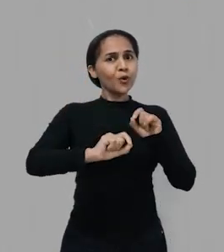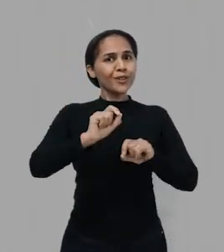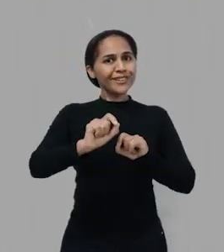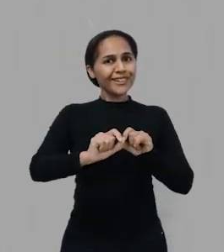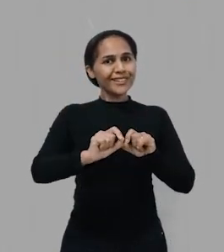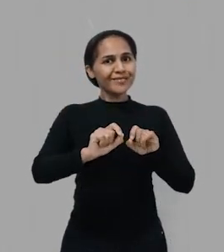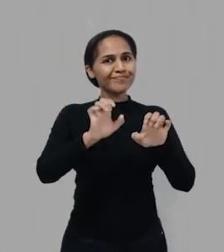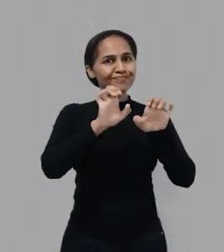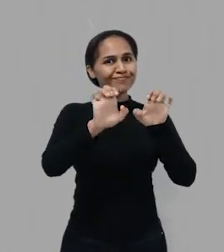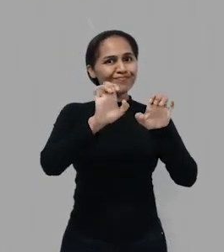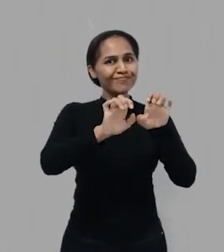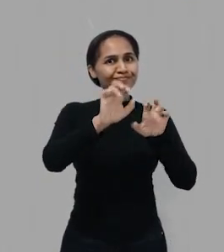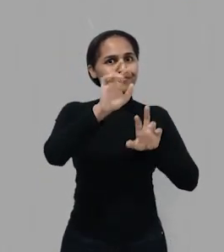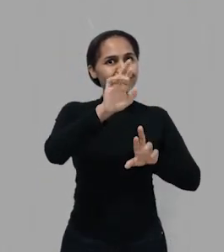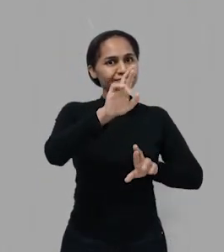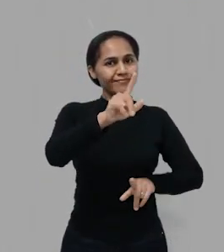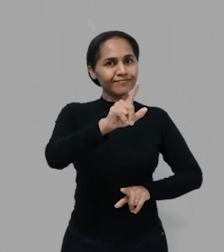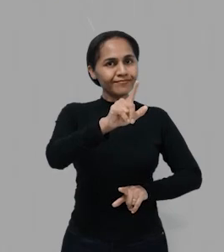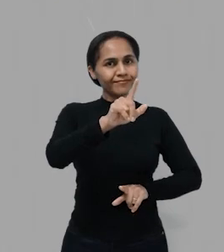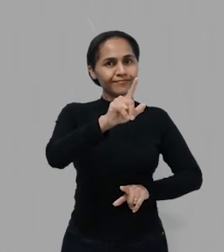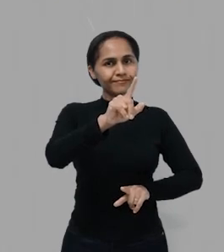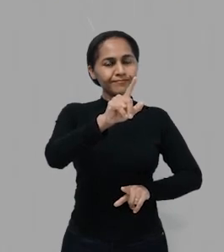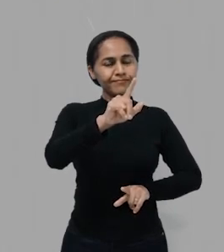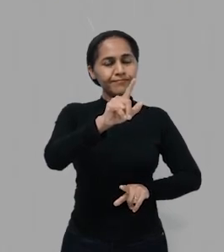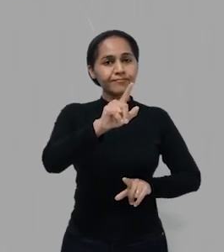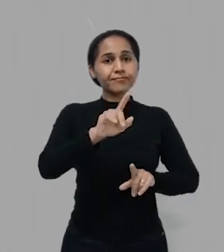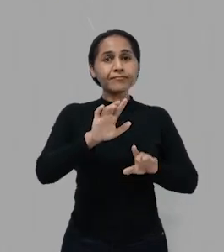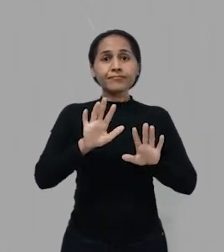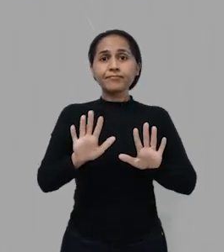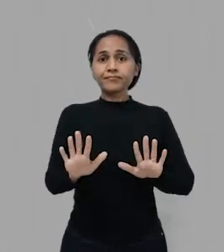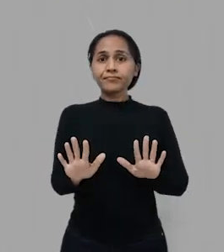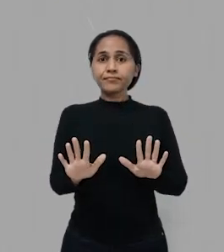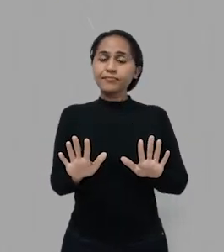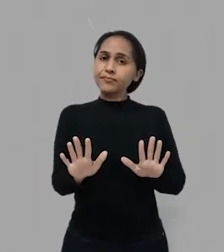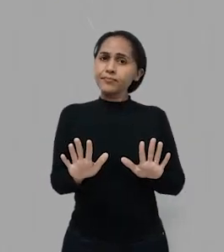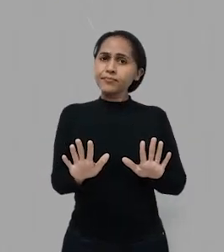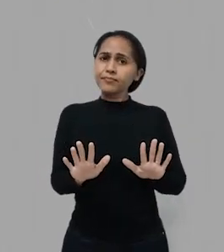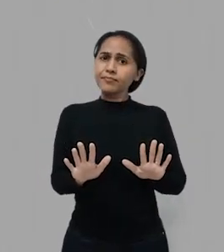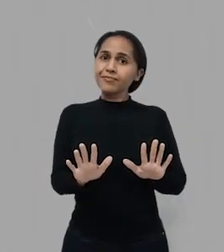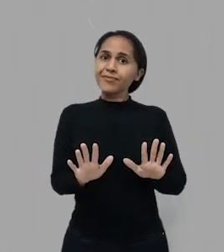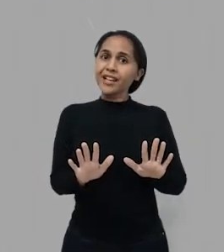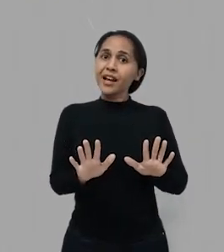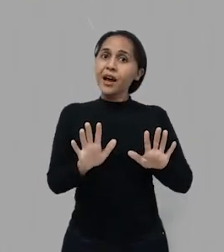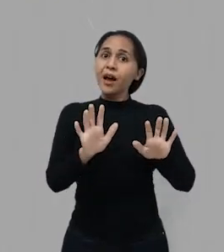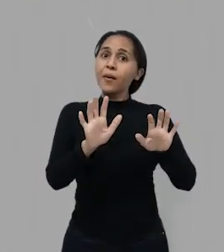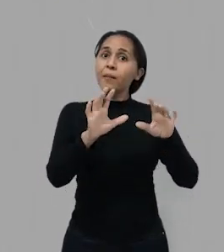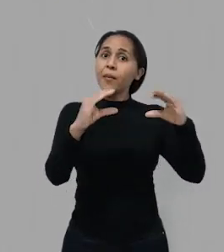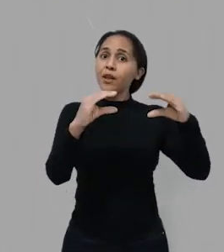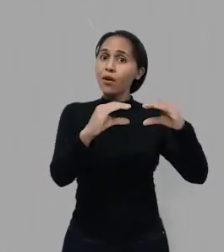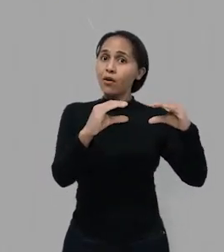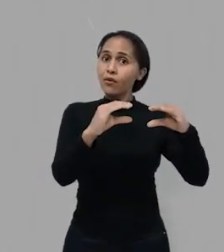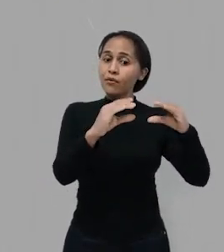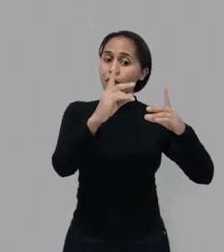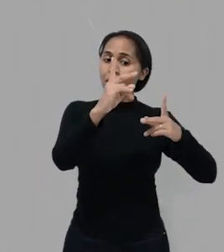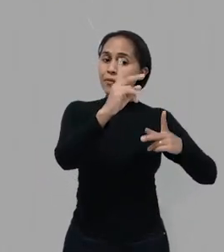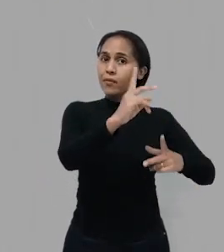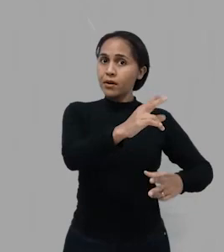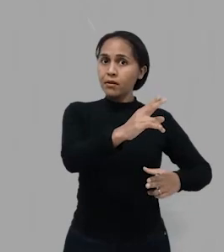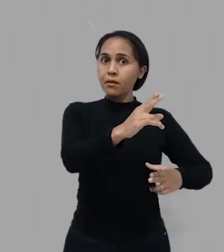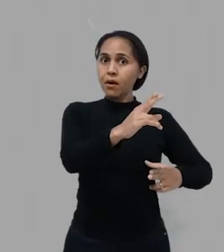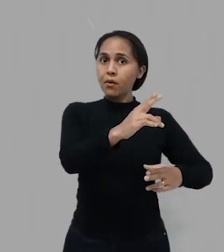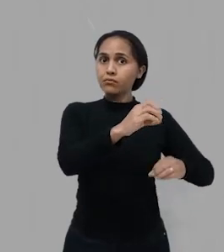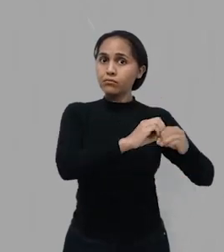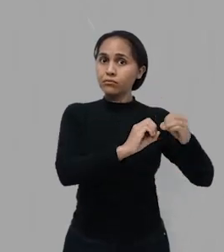estruturas totalmente diferentes. No entanto, eles apresentam a mesma fórmula molecular.